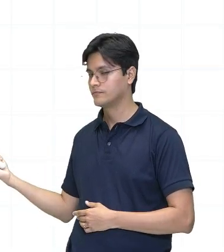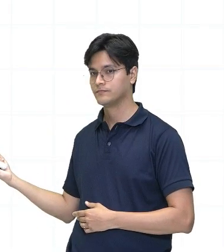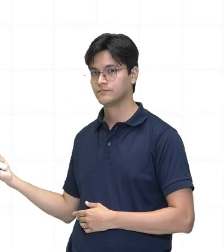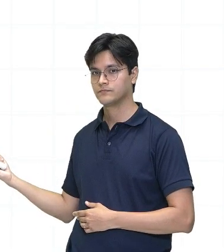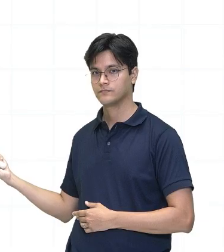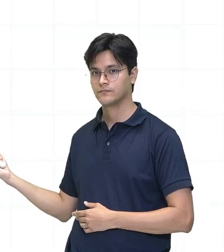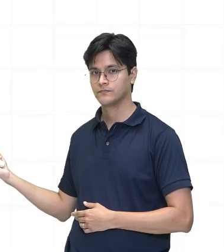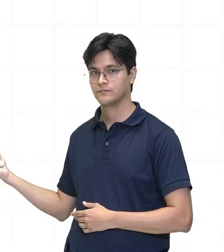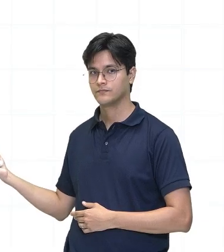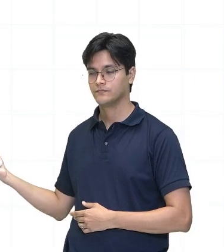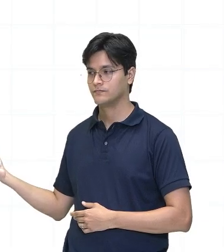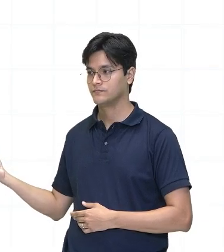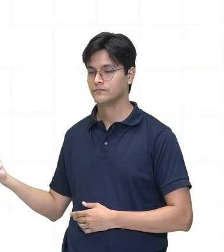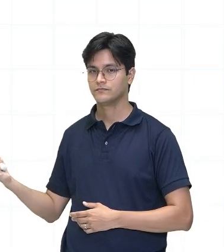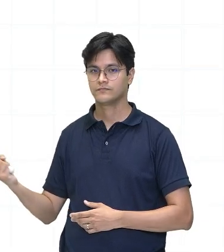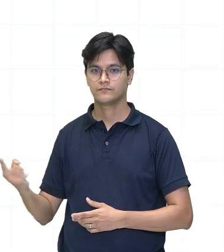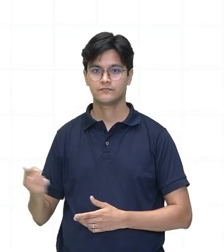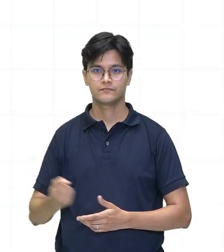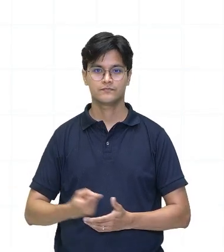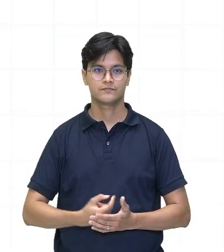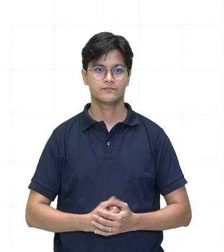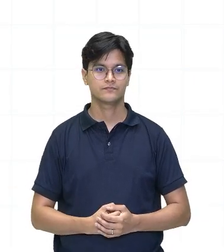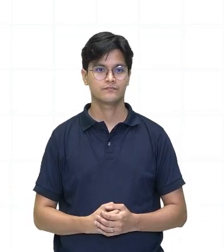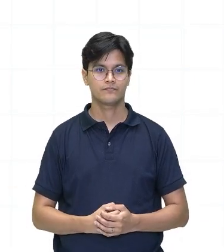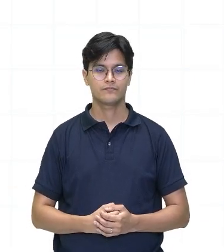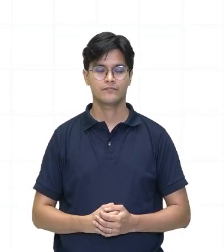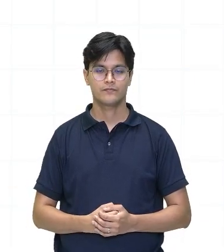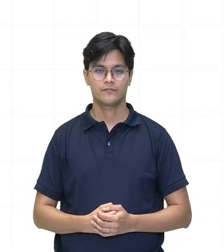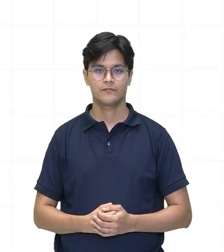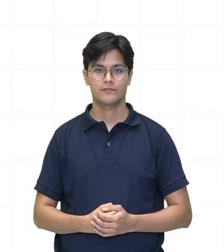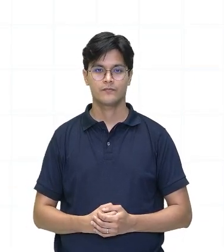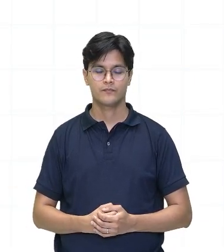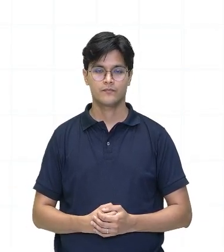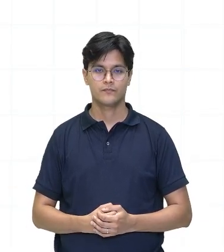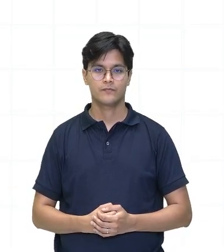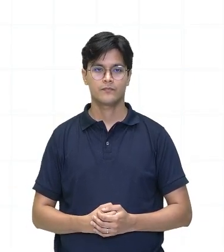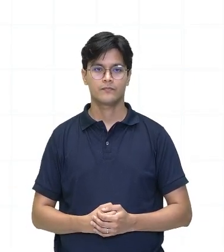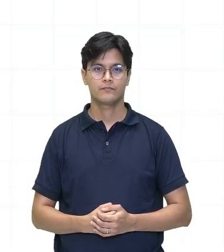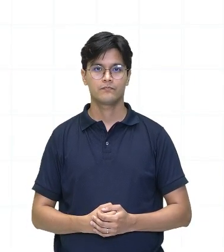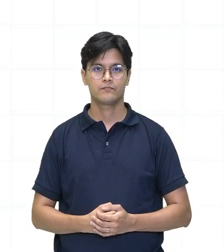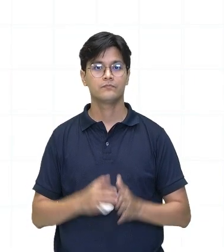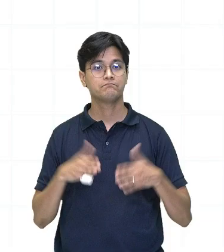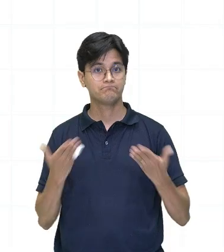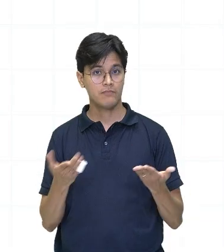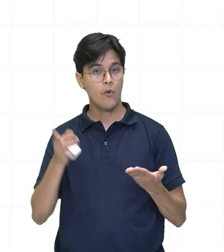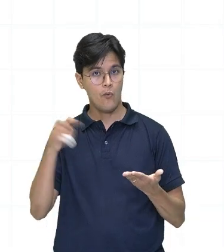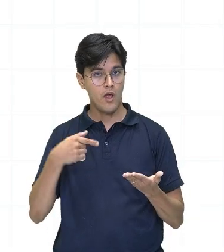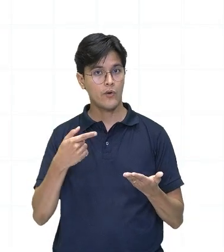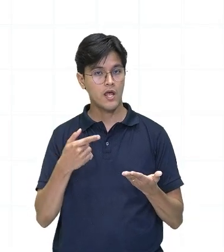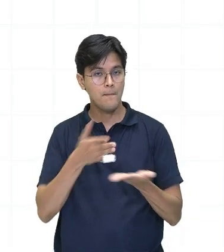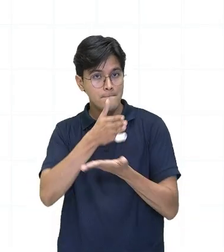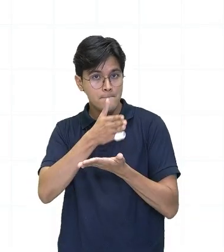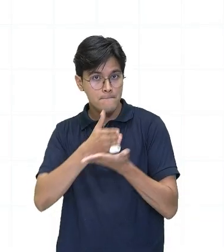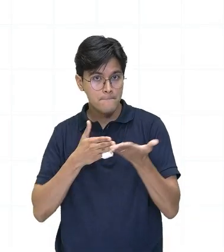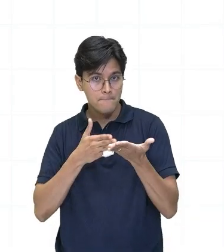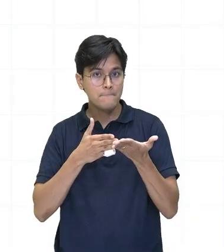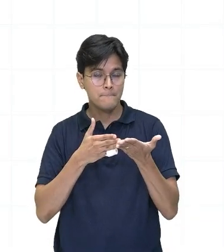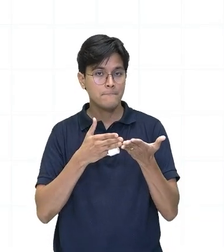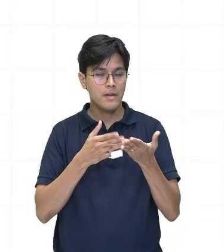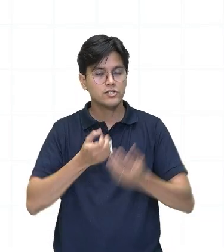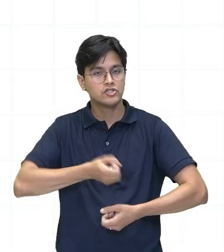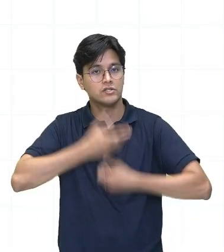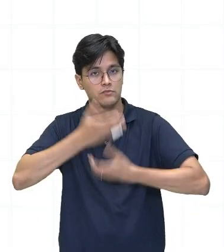dentro do teu sal, quanto do teu sal são lágrimas de Portugal. Um trechozinho ali de Fernando Pessoa, né, de uma poesia de